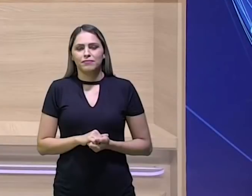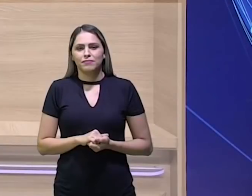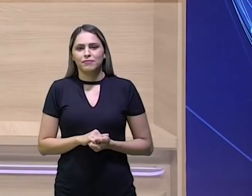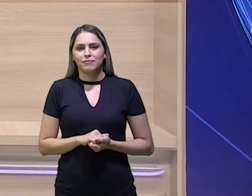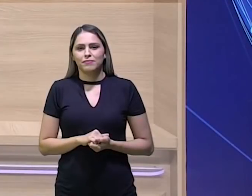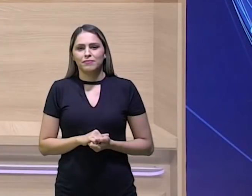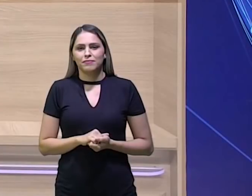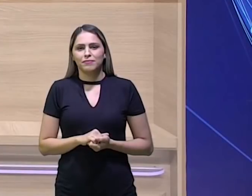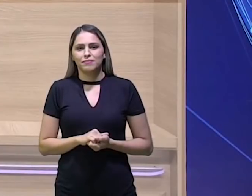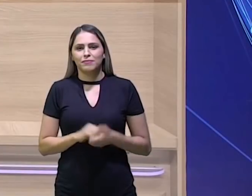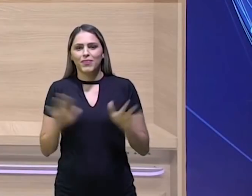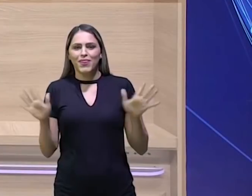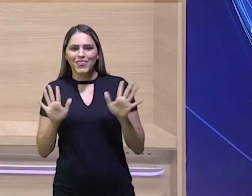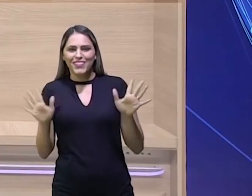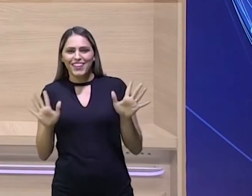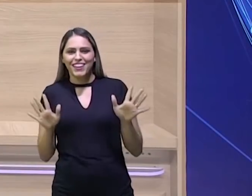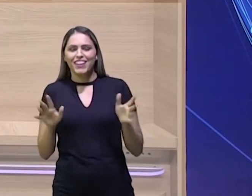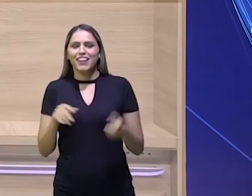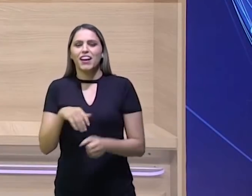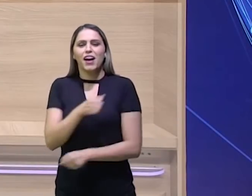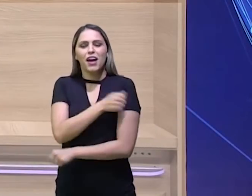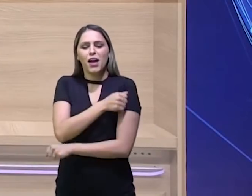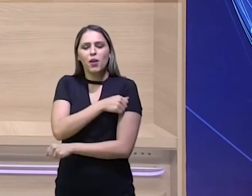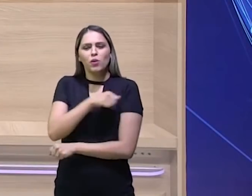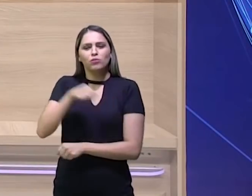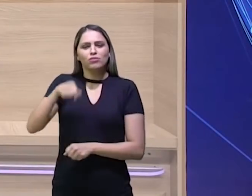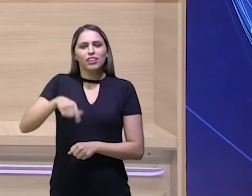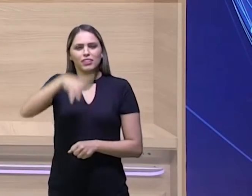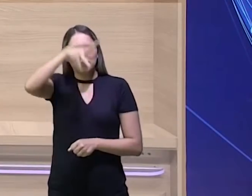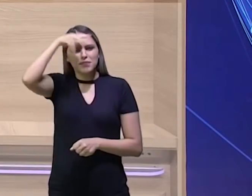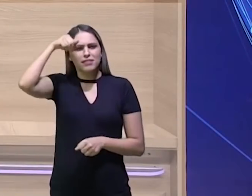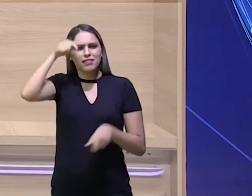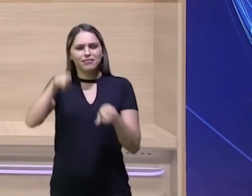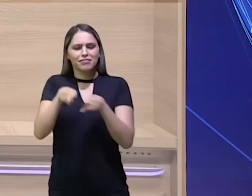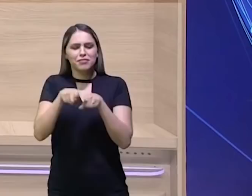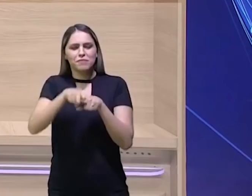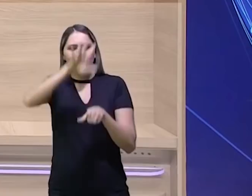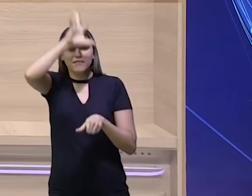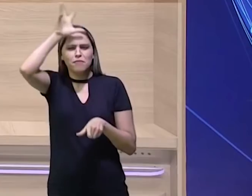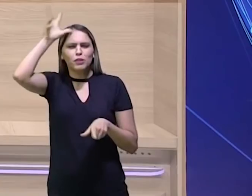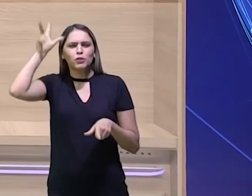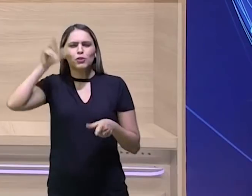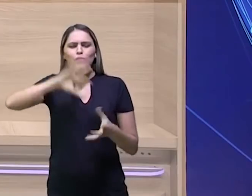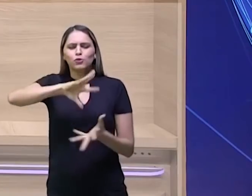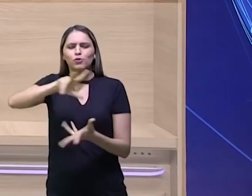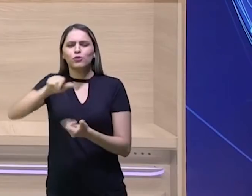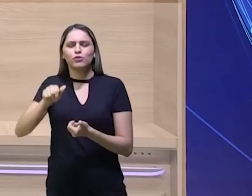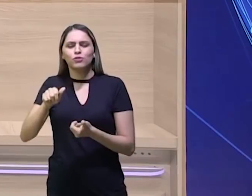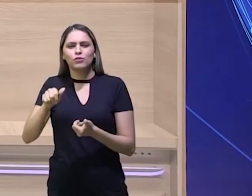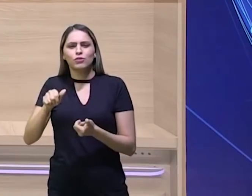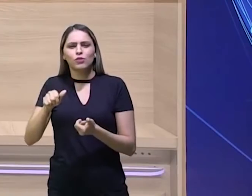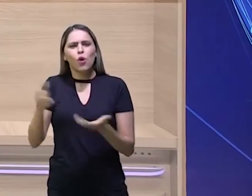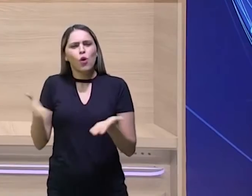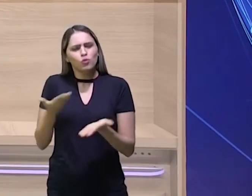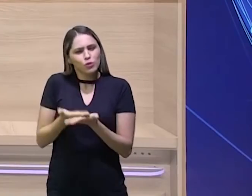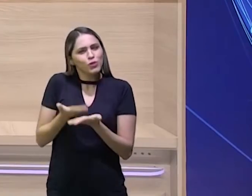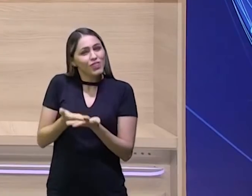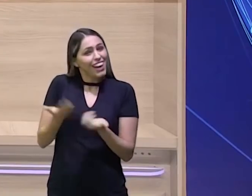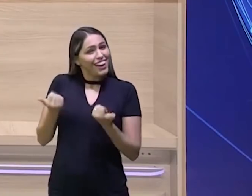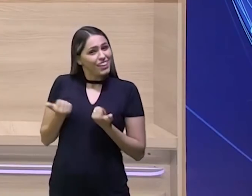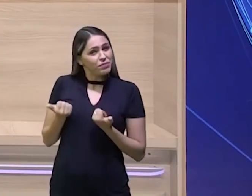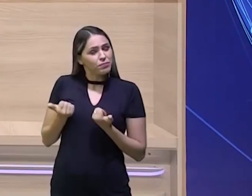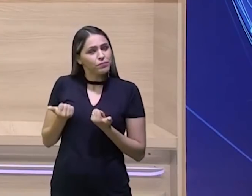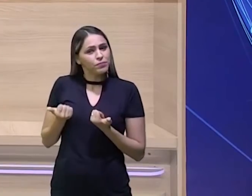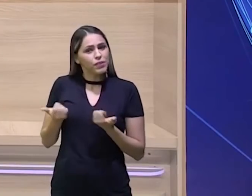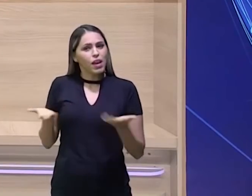Olá, alunos de Manaus, alunos do Amazonas. Vamos estudar juntos? Então, agora